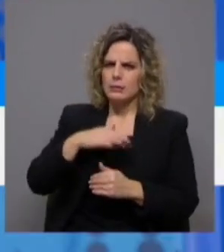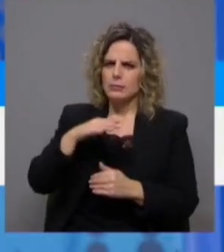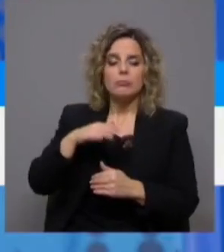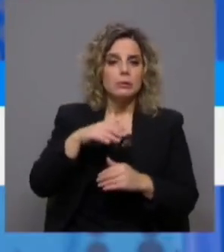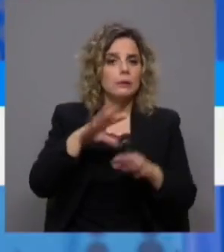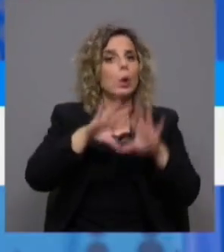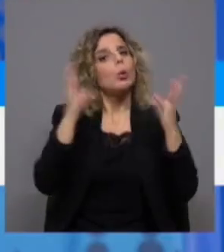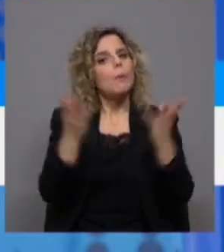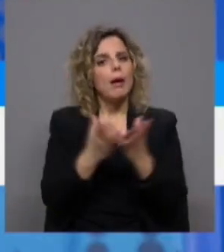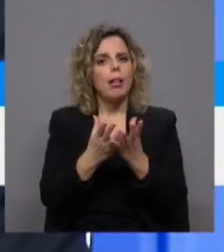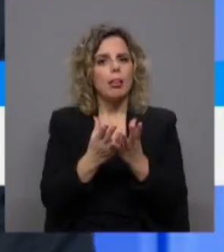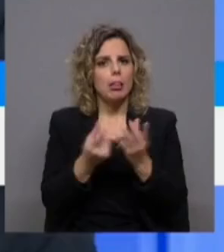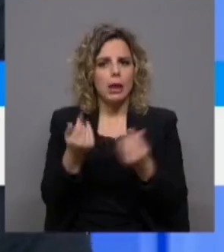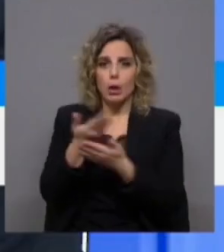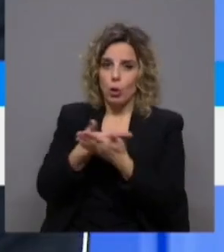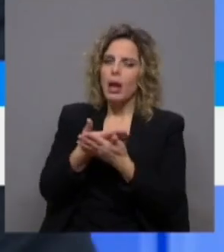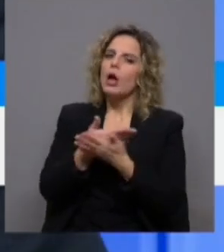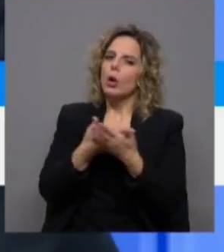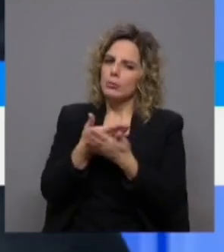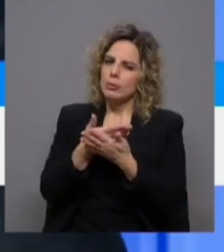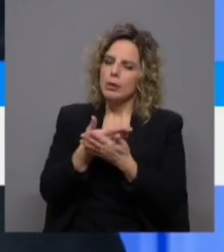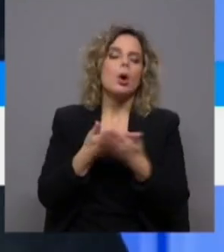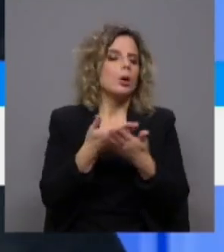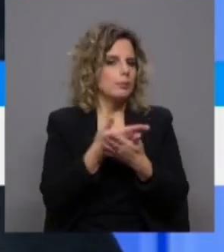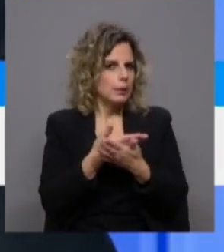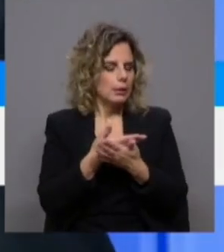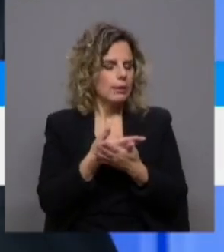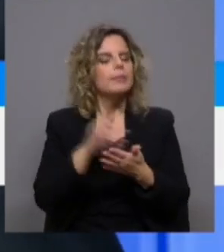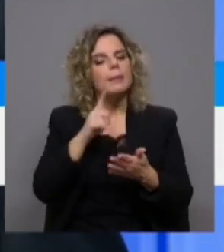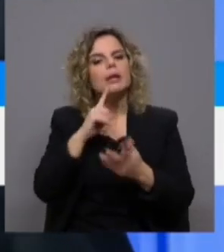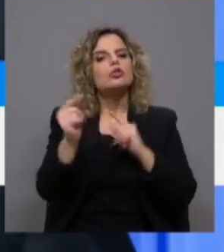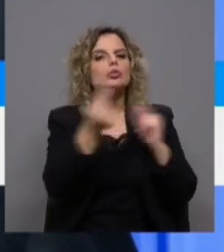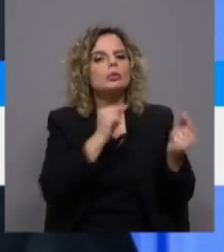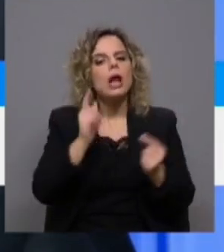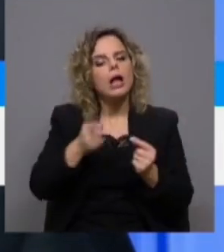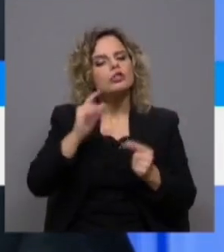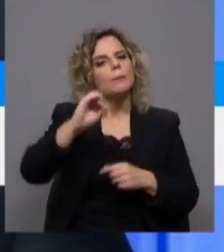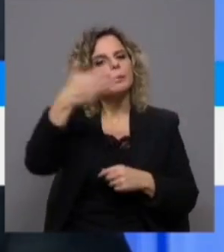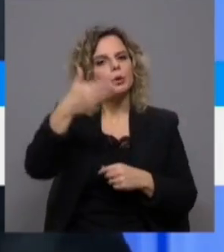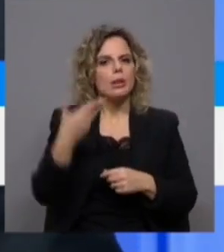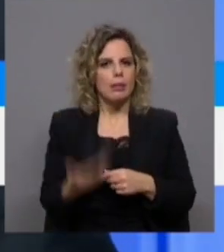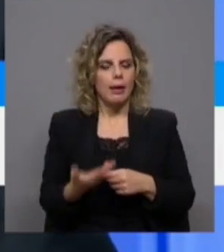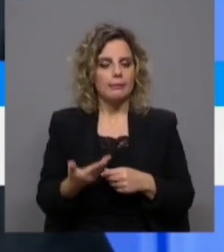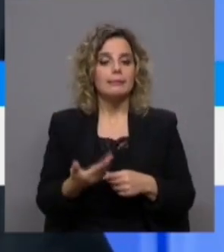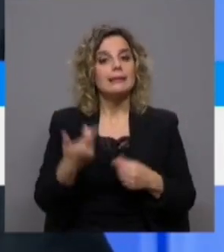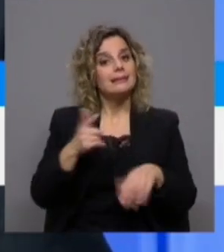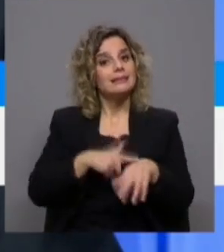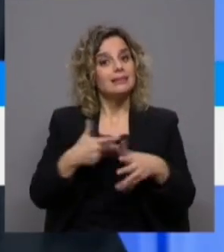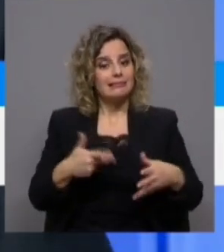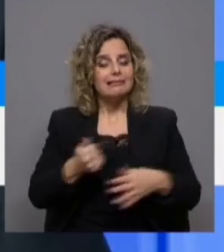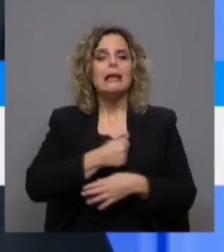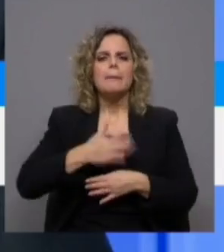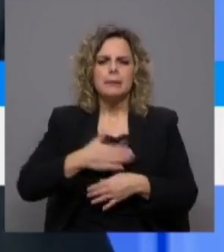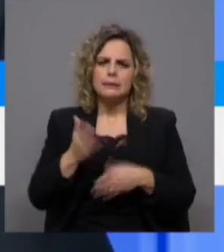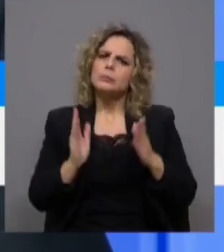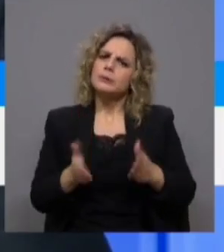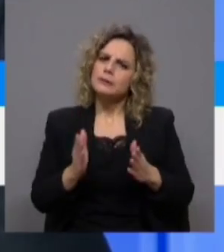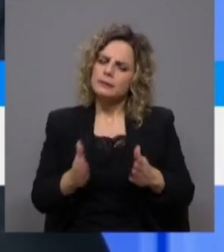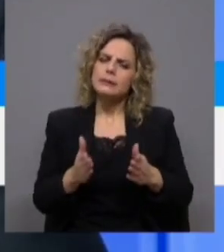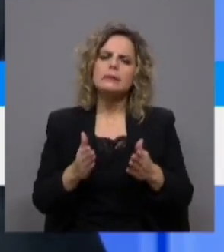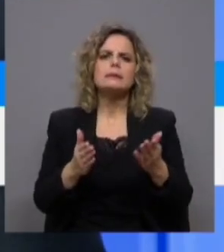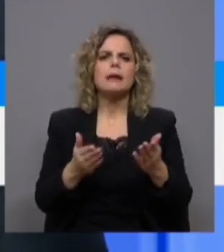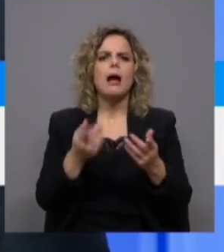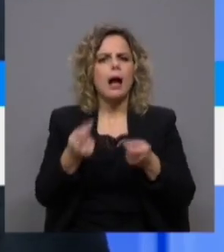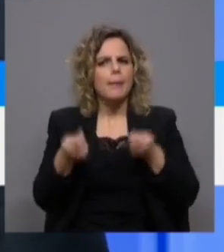Global da economia e depois aqui podemos discutir Qual é a prioridade que vamos neste momento comigo as empresas precisam muito arrependido que